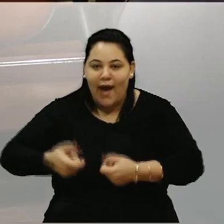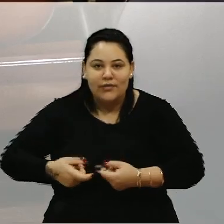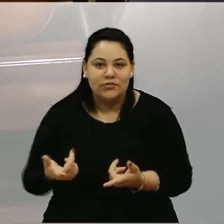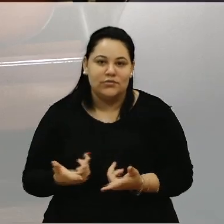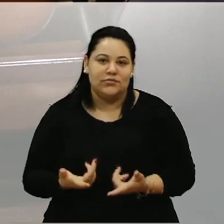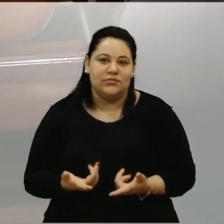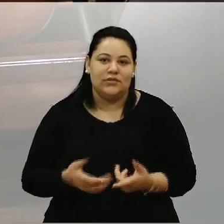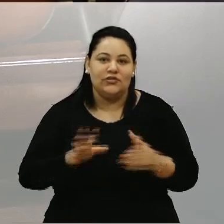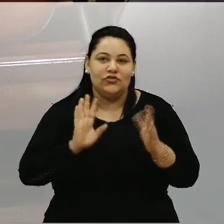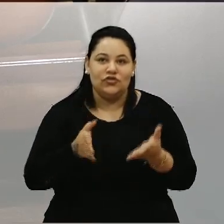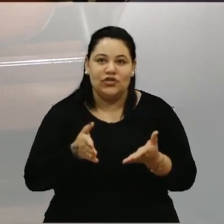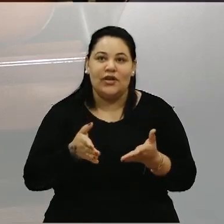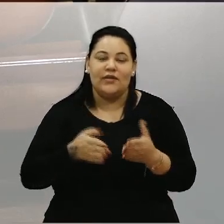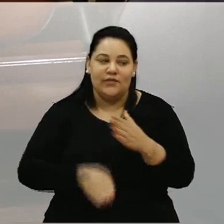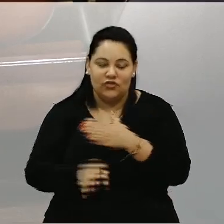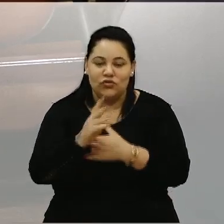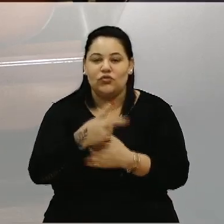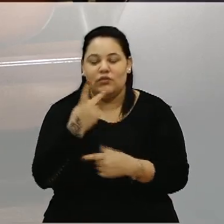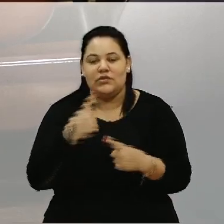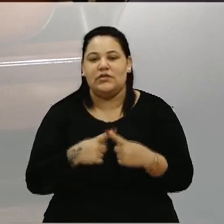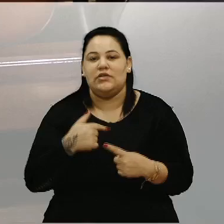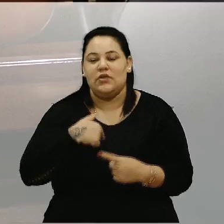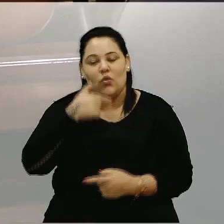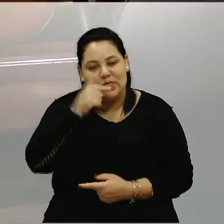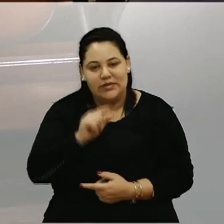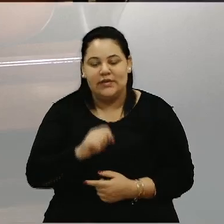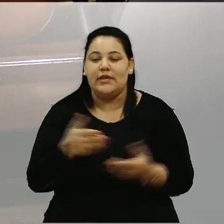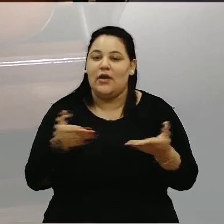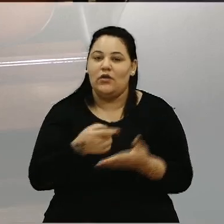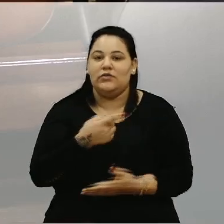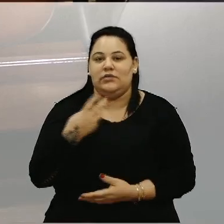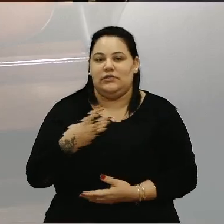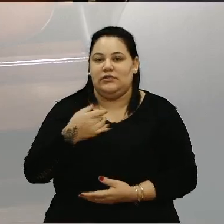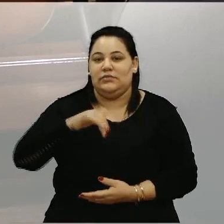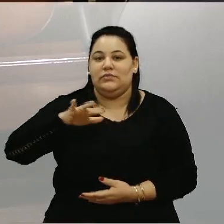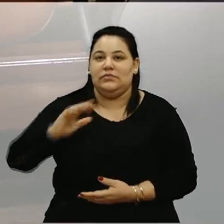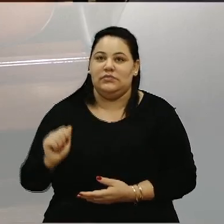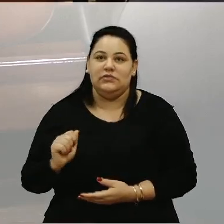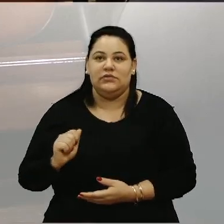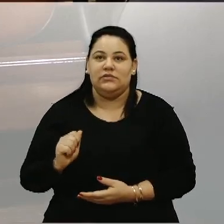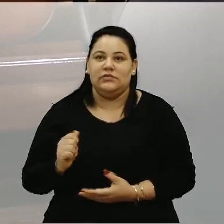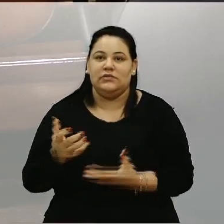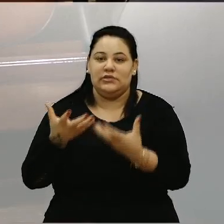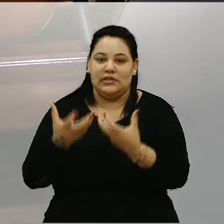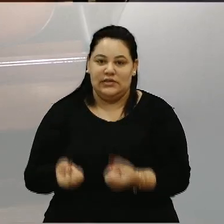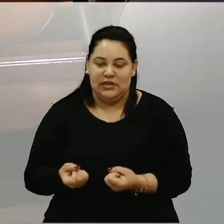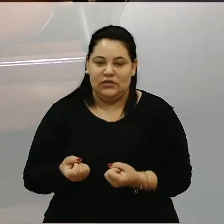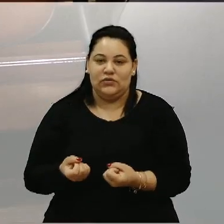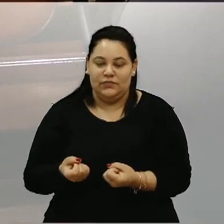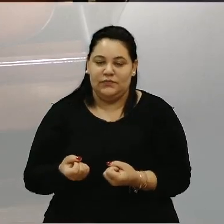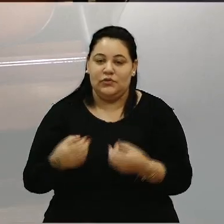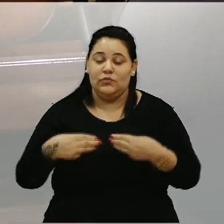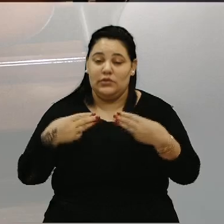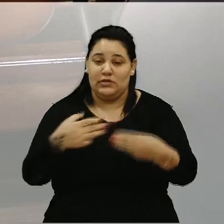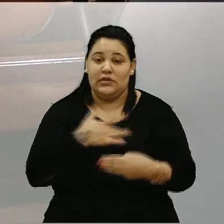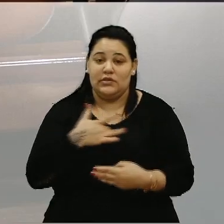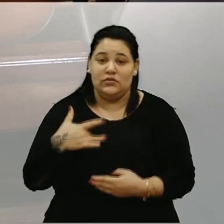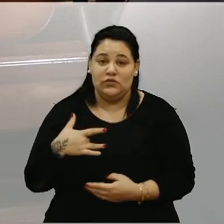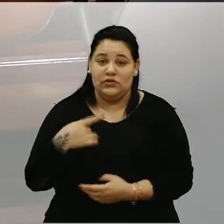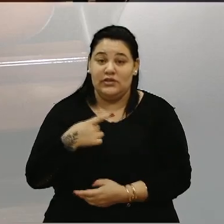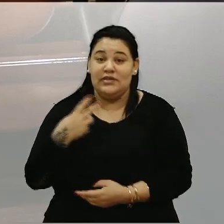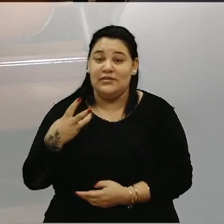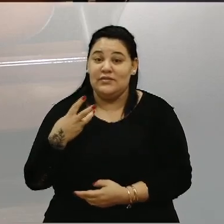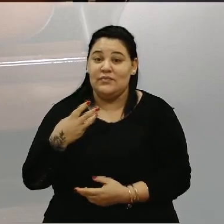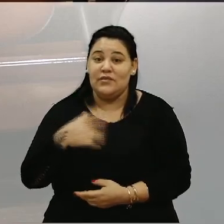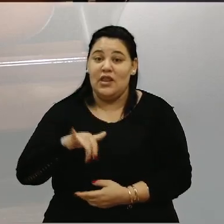para conseguimos, e agora esses 13 milhões está aceito no Ministério da Saúde, 13 milhões por